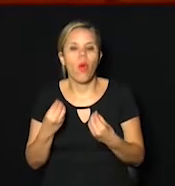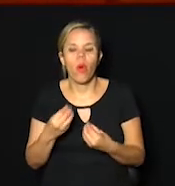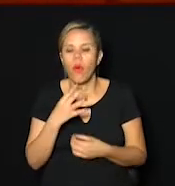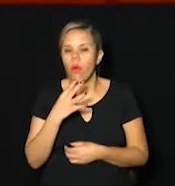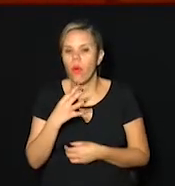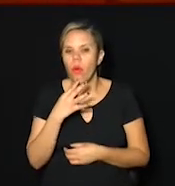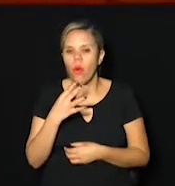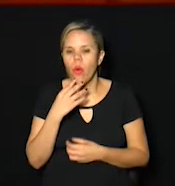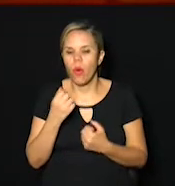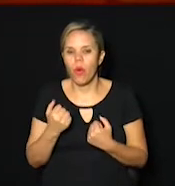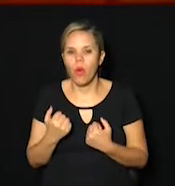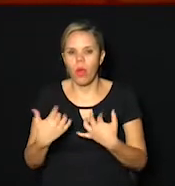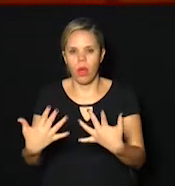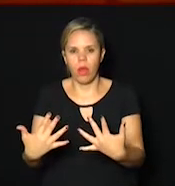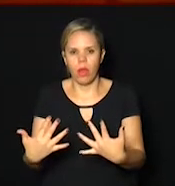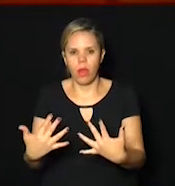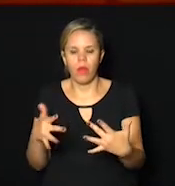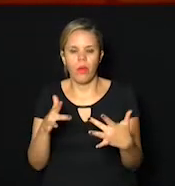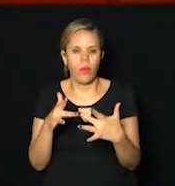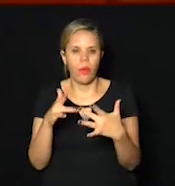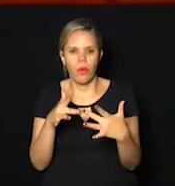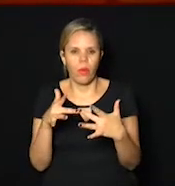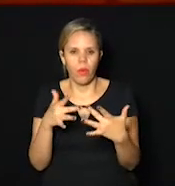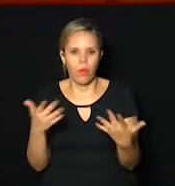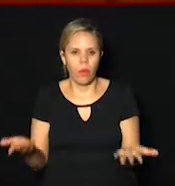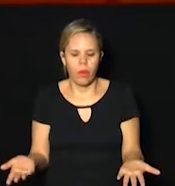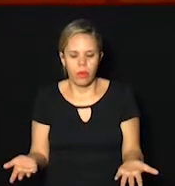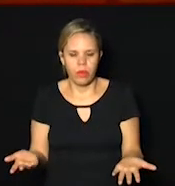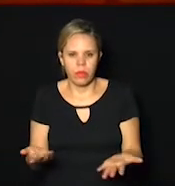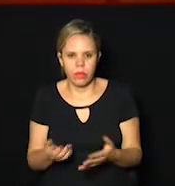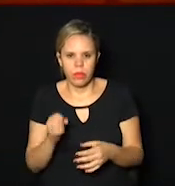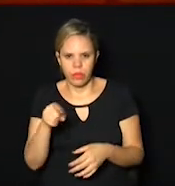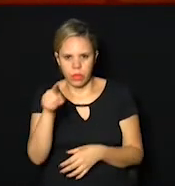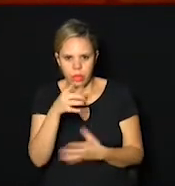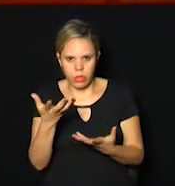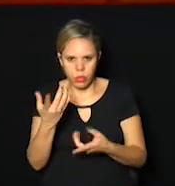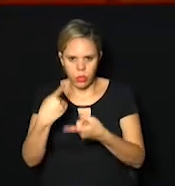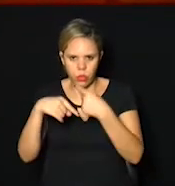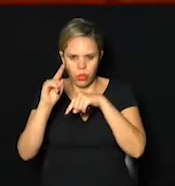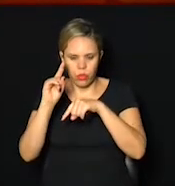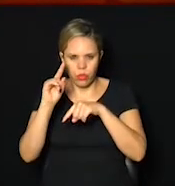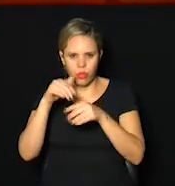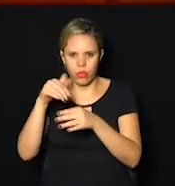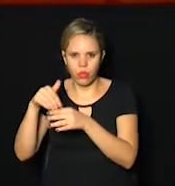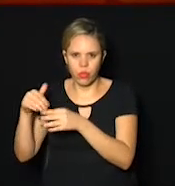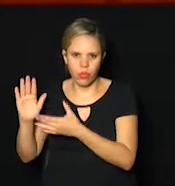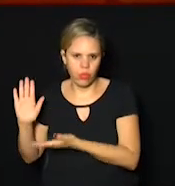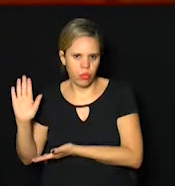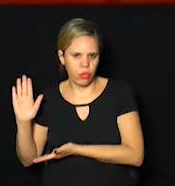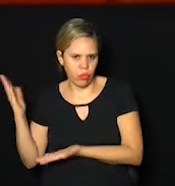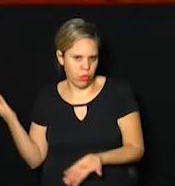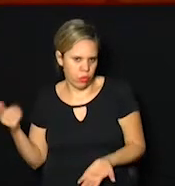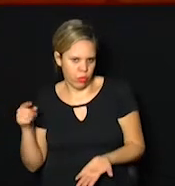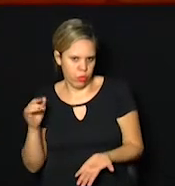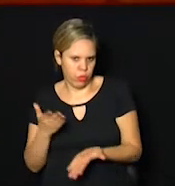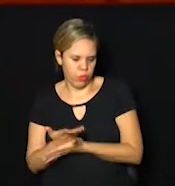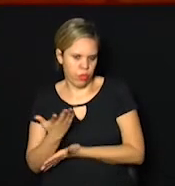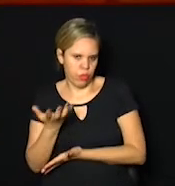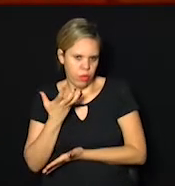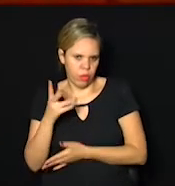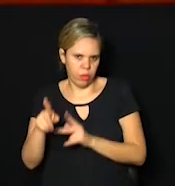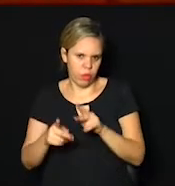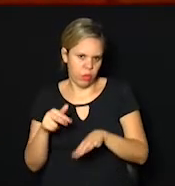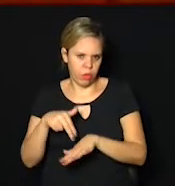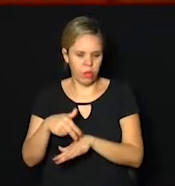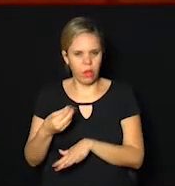meus públicos? Como é que eu entro em contato com eles? E assim, gente, se vocês querem sucesso eleitoral, e muita gente está aqui inclusive para isso,